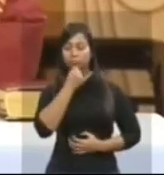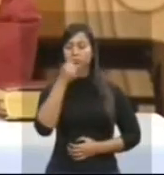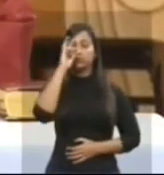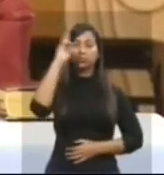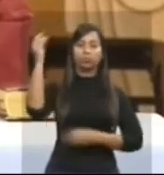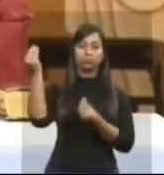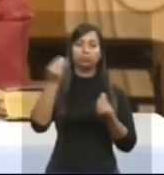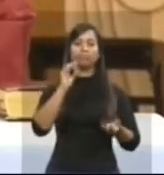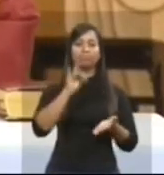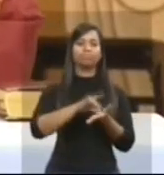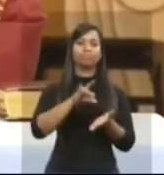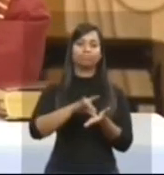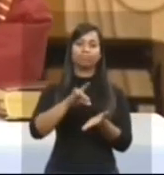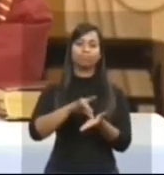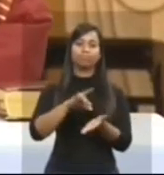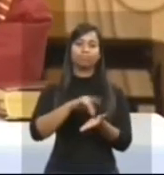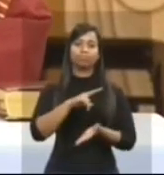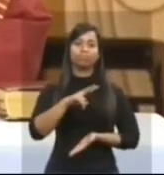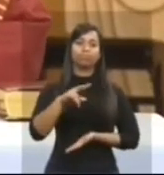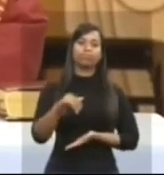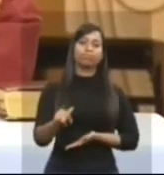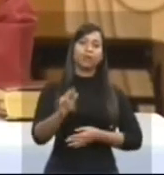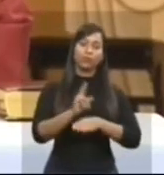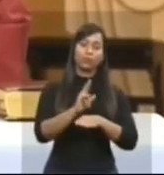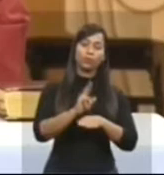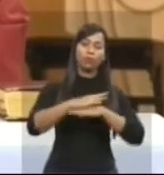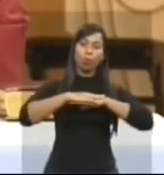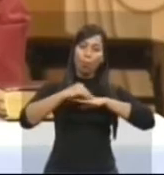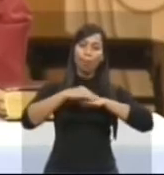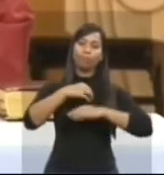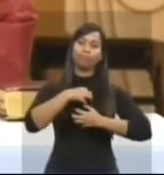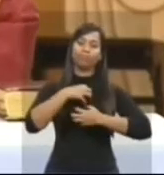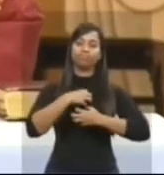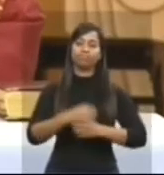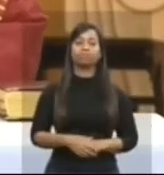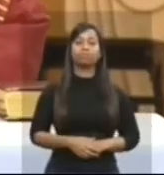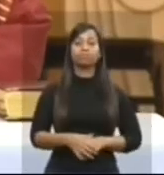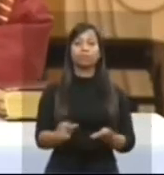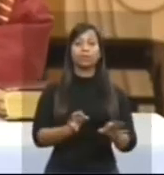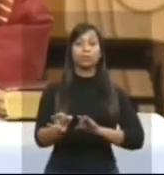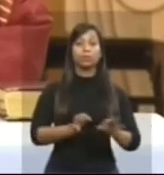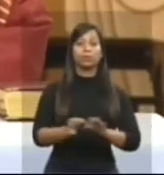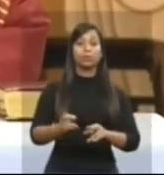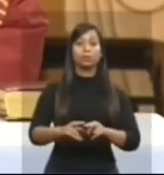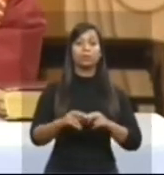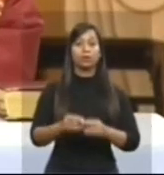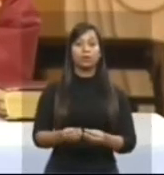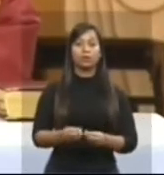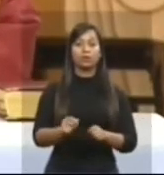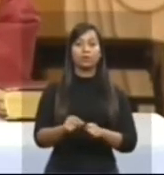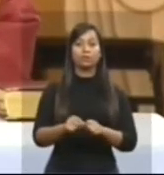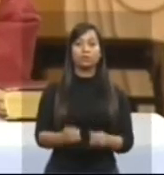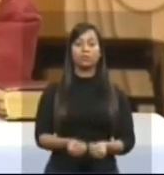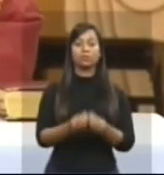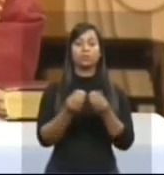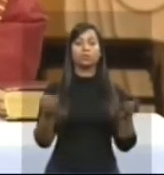Senhor com certeza vai cuidar com muito carinho. E preparemos-nos para celebrar dignamente